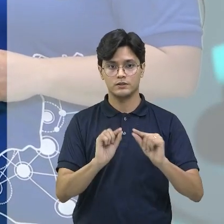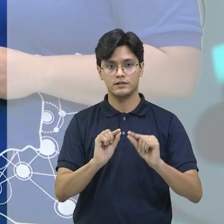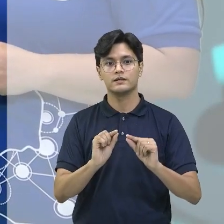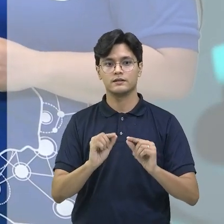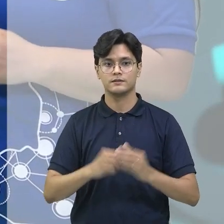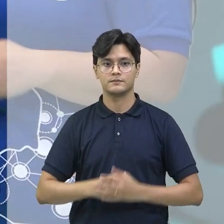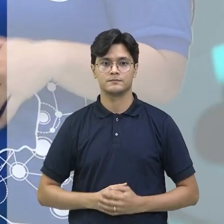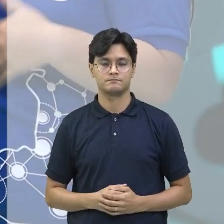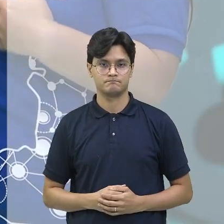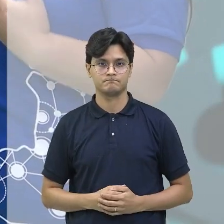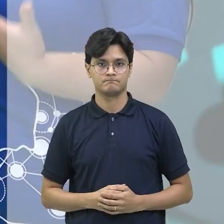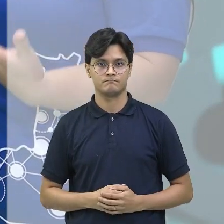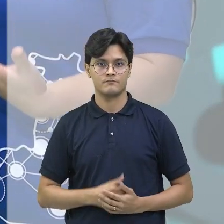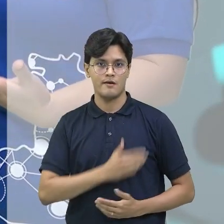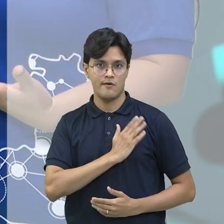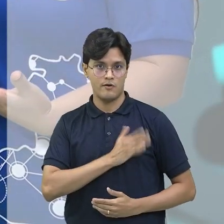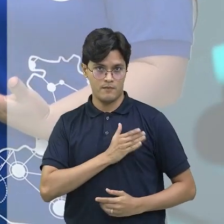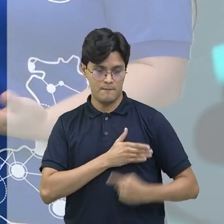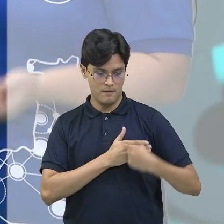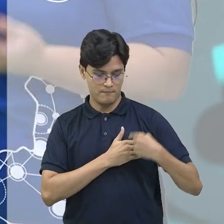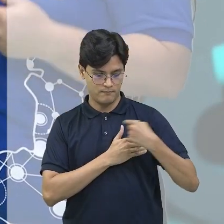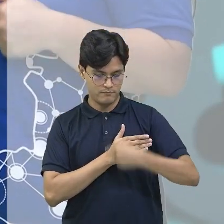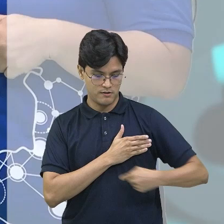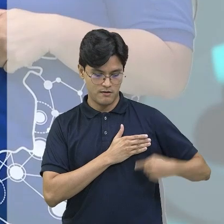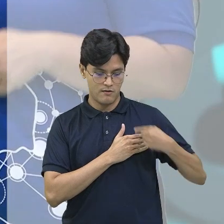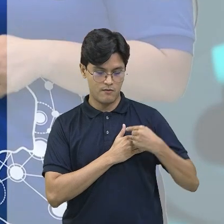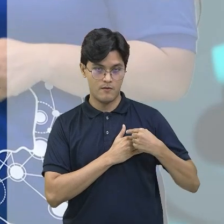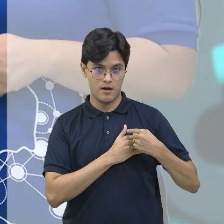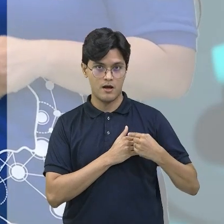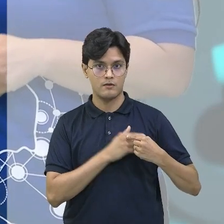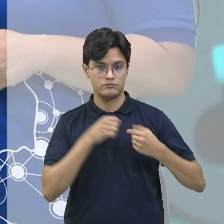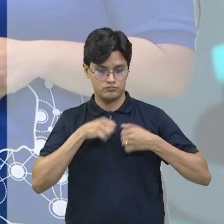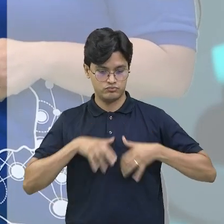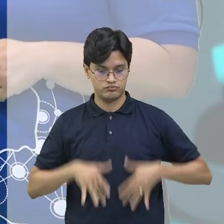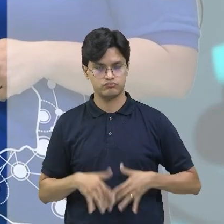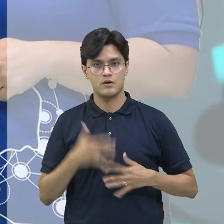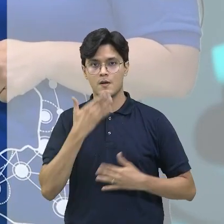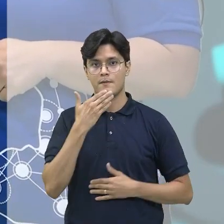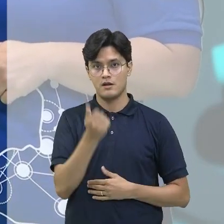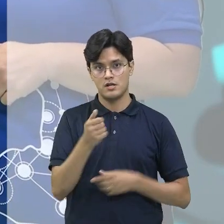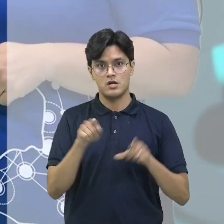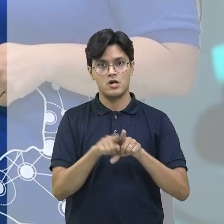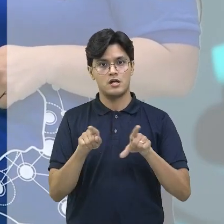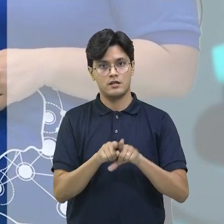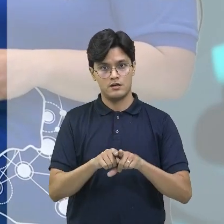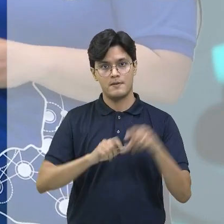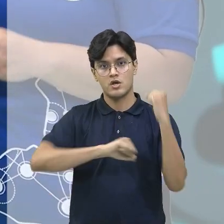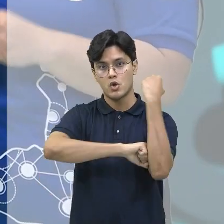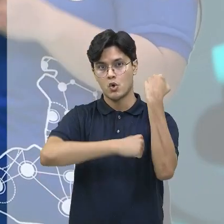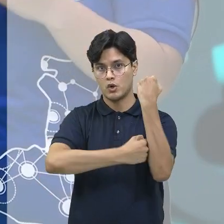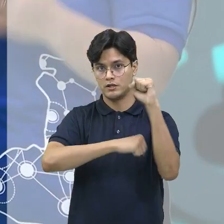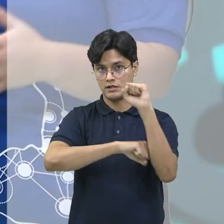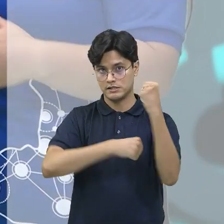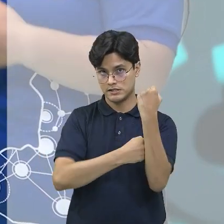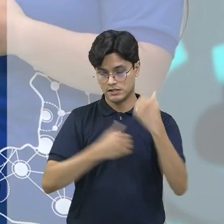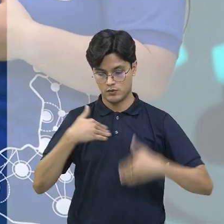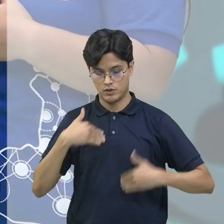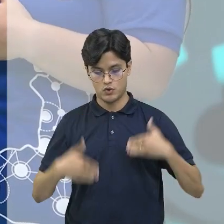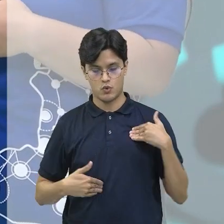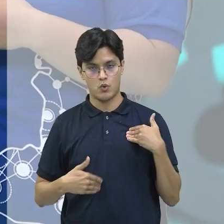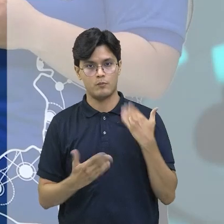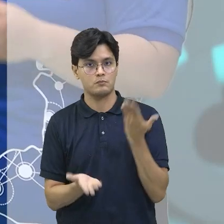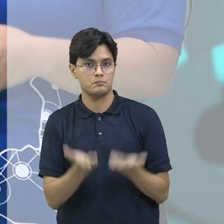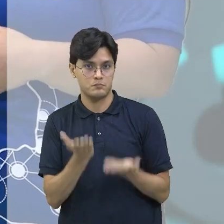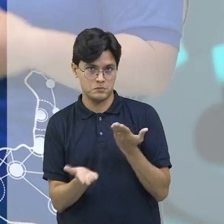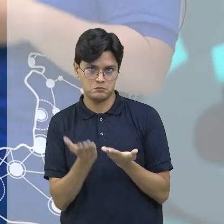do condicionamento cardiovascular, a coordenação e equilíbrio, que são aí valências